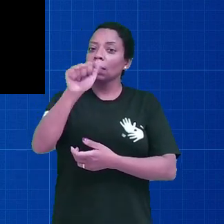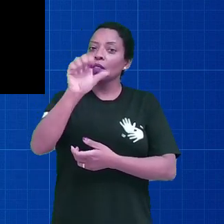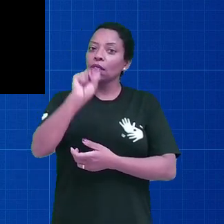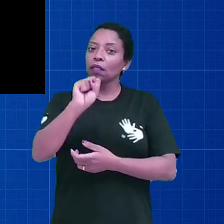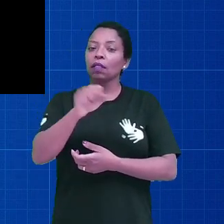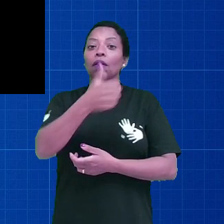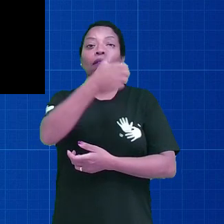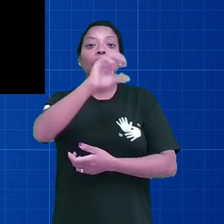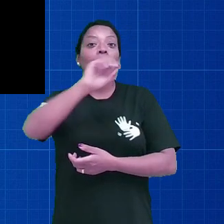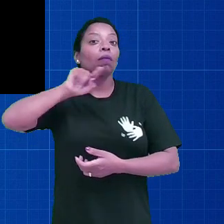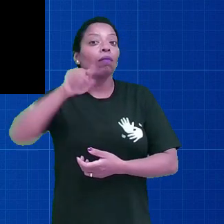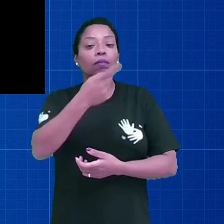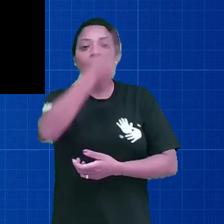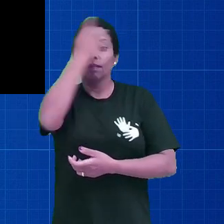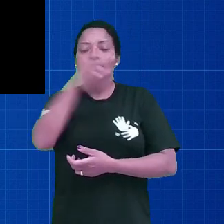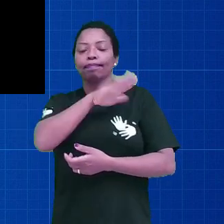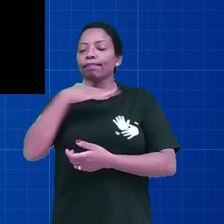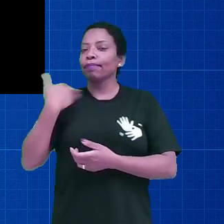mil pessoas.